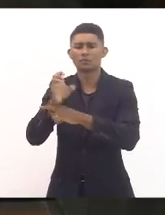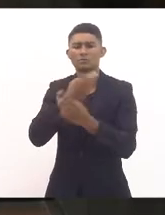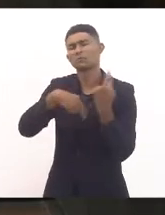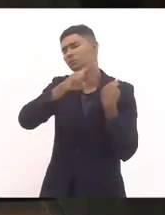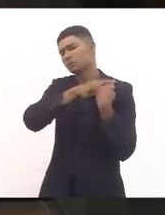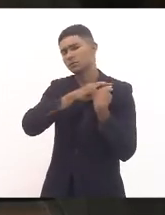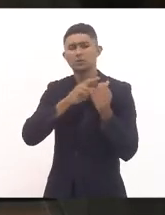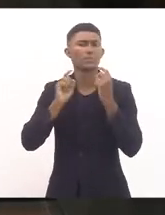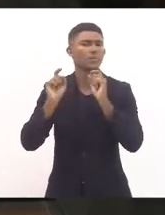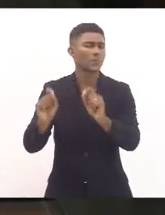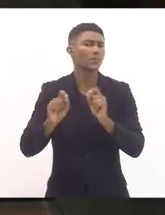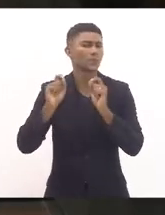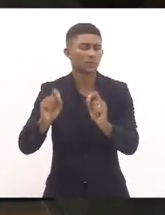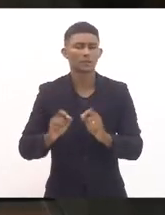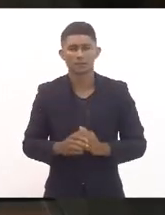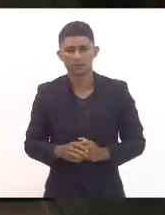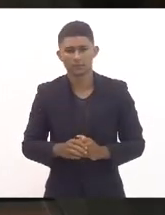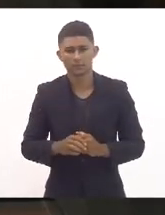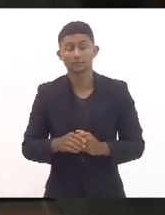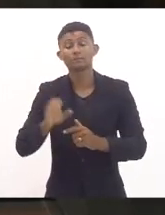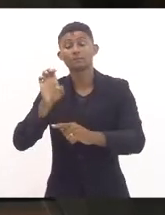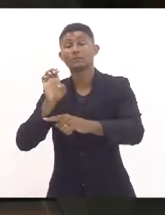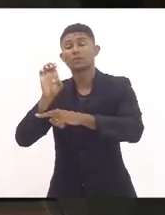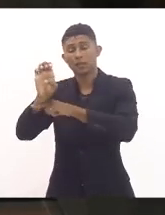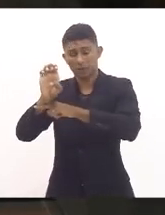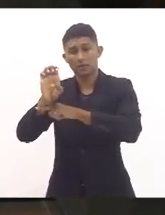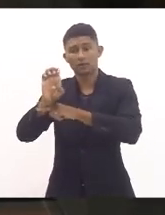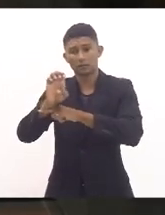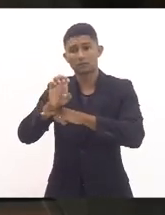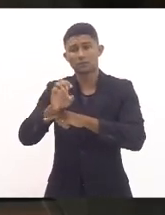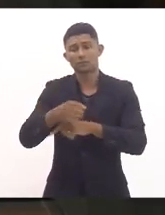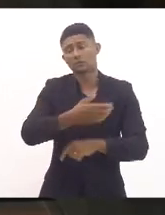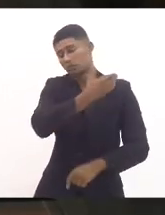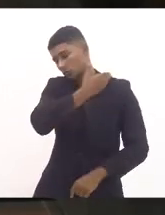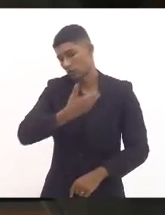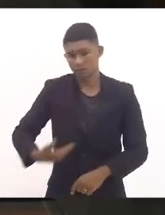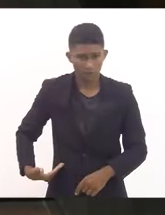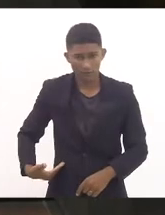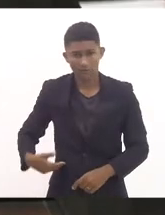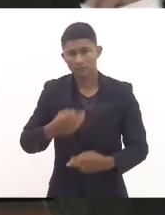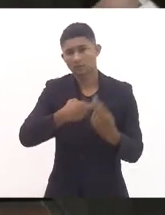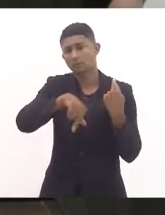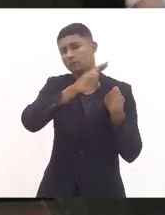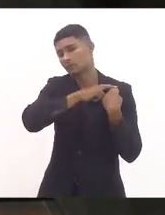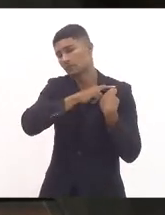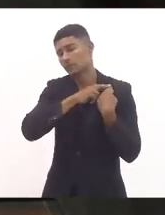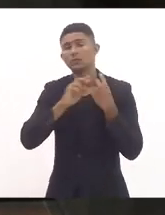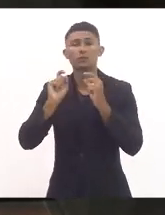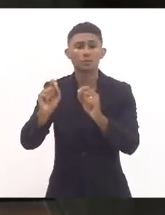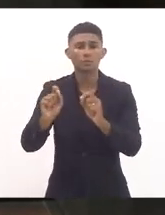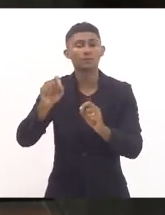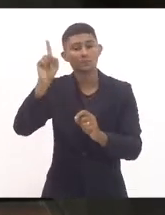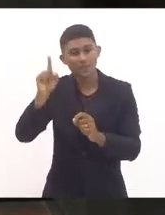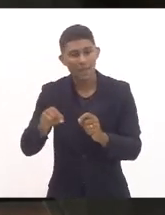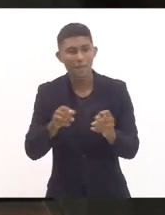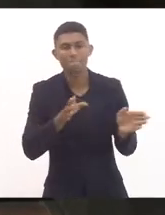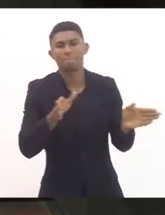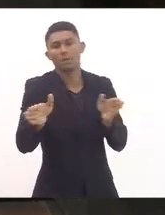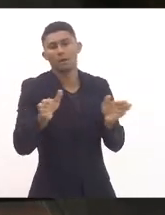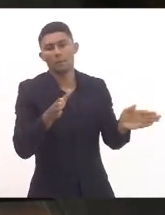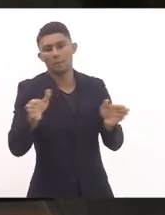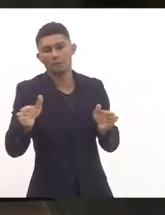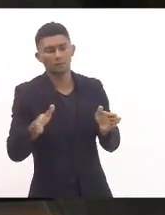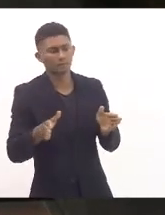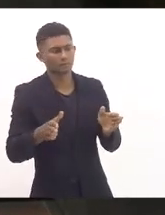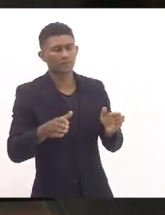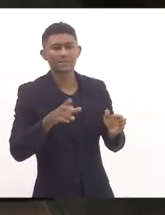Estado, deputada Lucinha, tem como um dos alicerces ser mediador de conflitos.